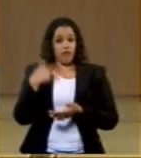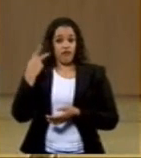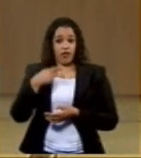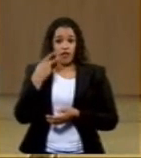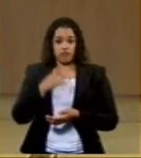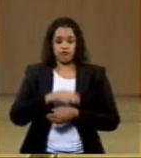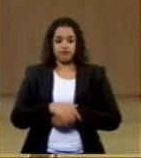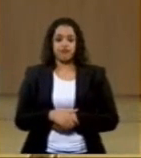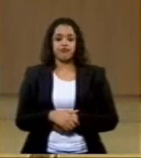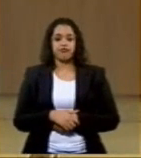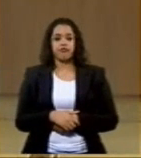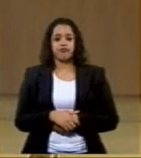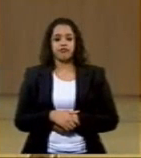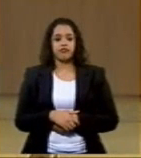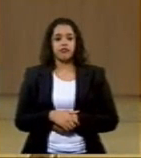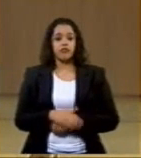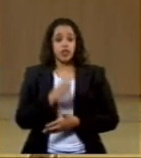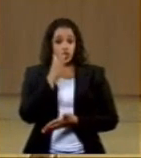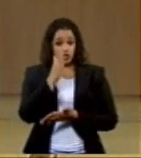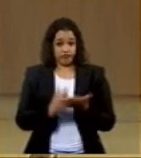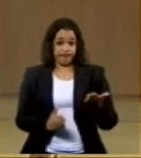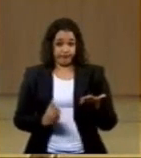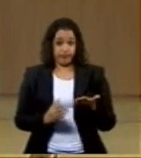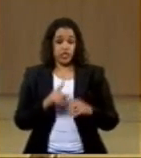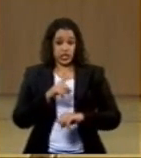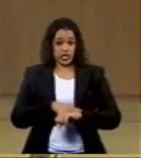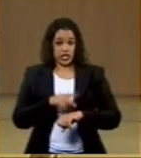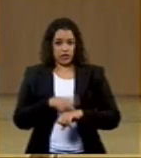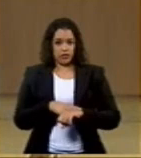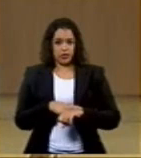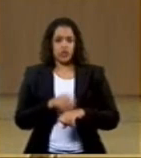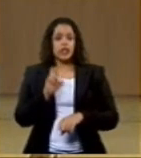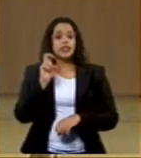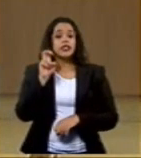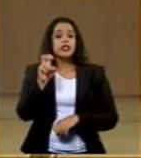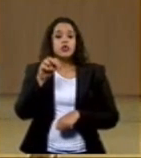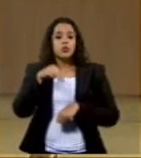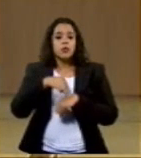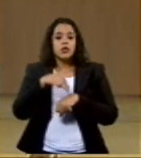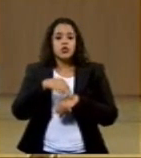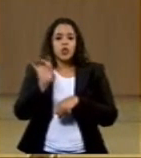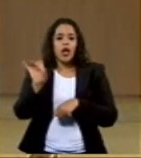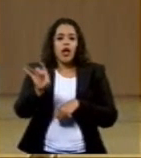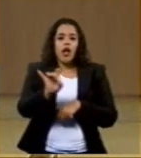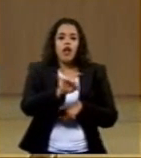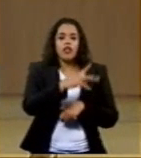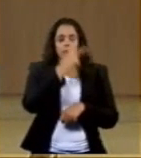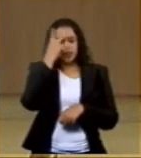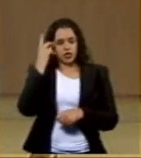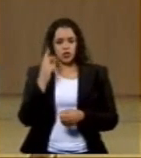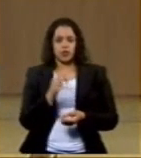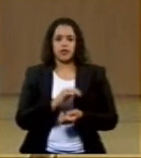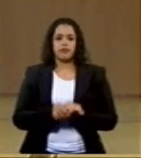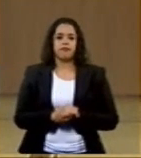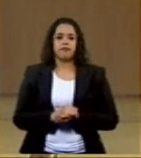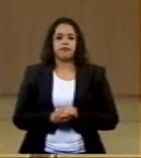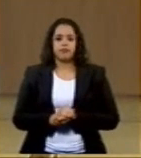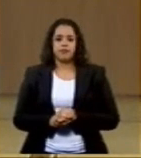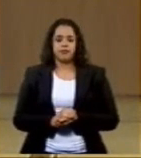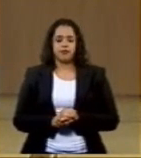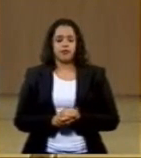se dobra o tempo e se divide, então serão 5 minutos para cada qual. Inicio com